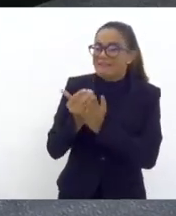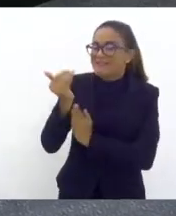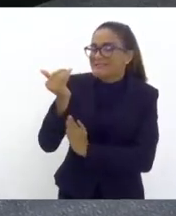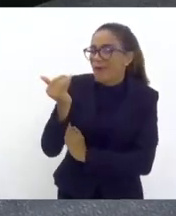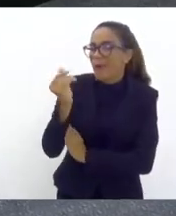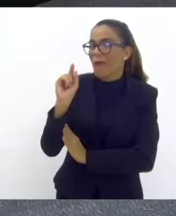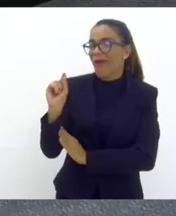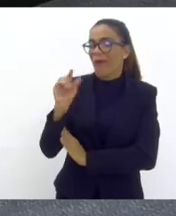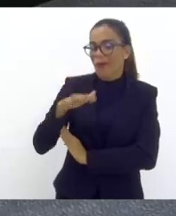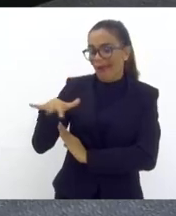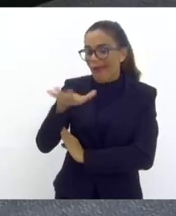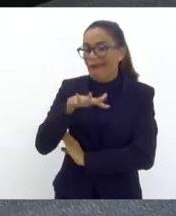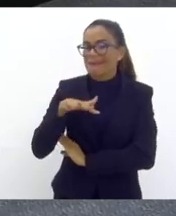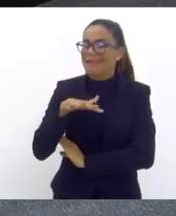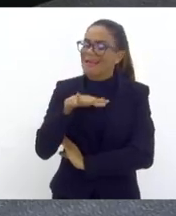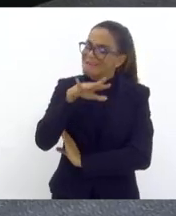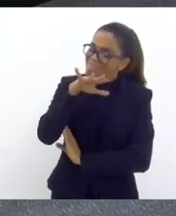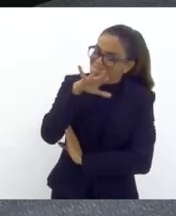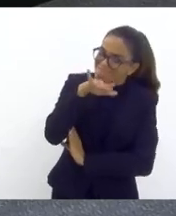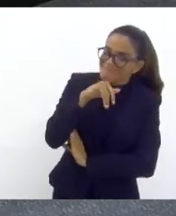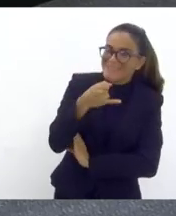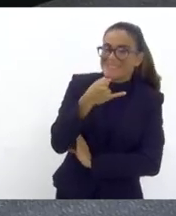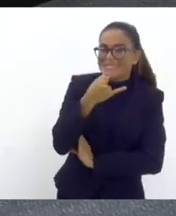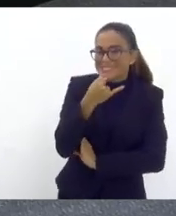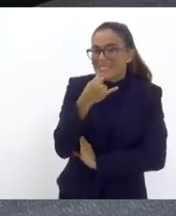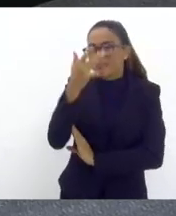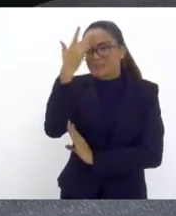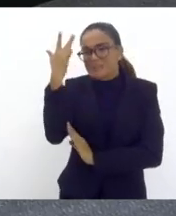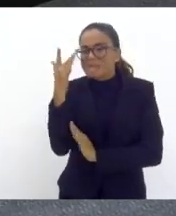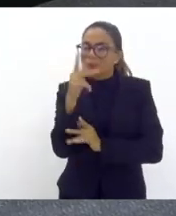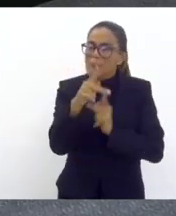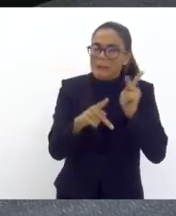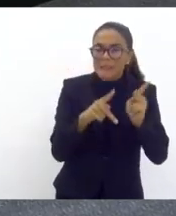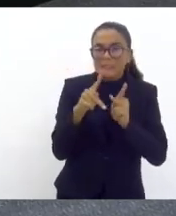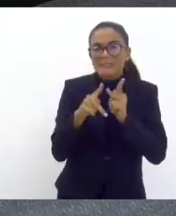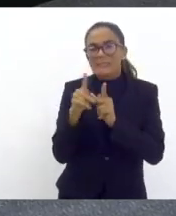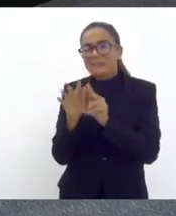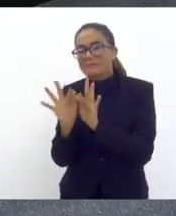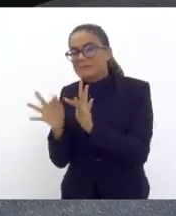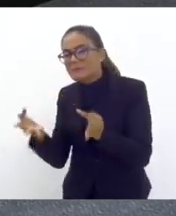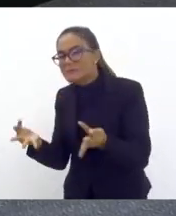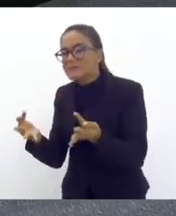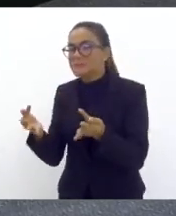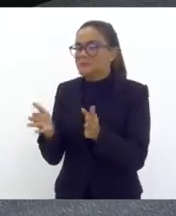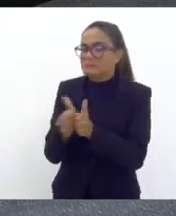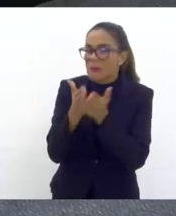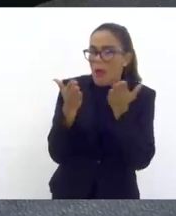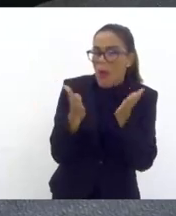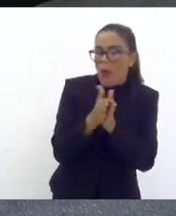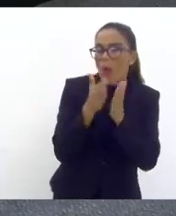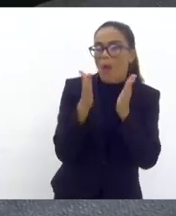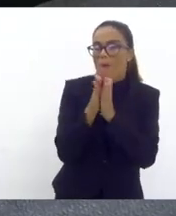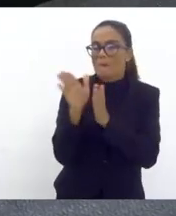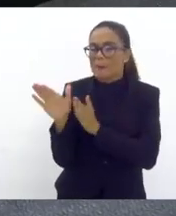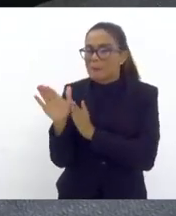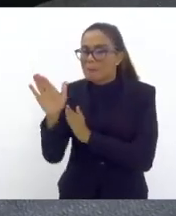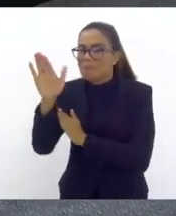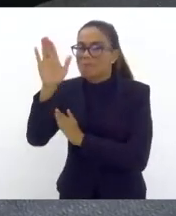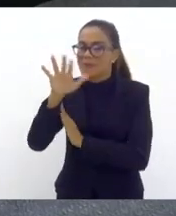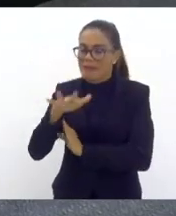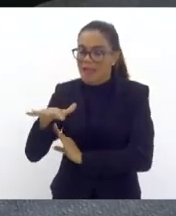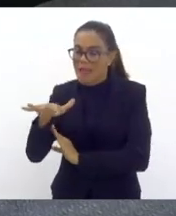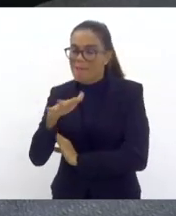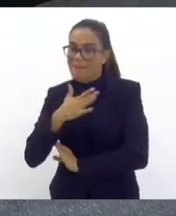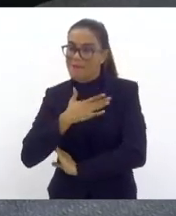muito cruel principalmente com o povo mais pobre que tá na baixada que na periferia que nas comunidades tá na minha terra da zona oeste